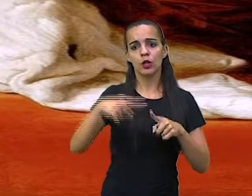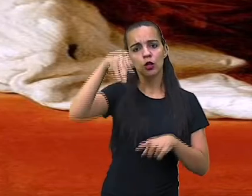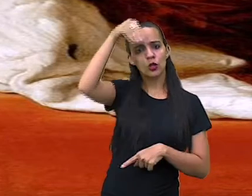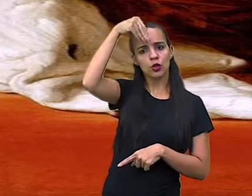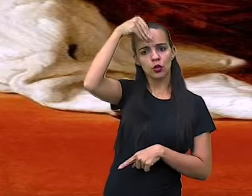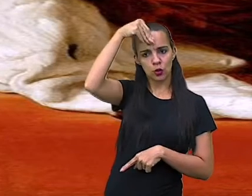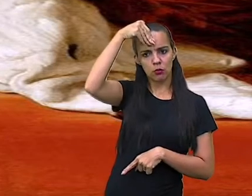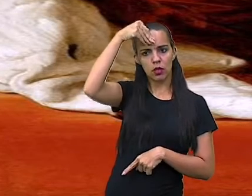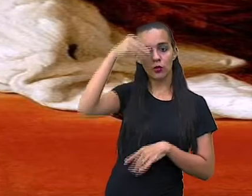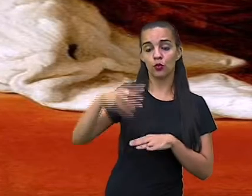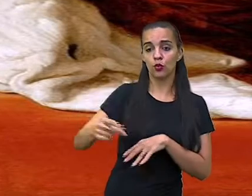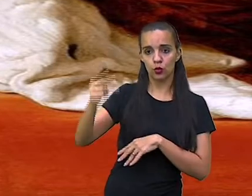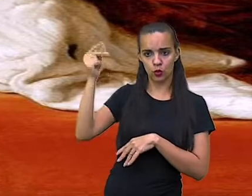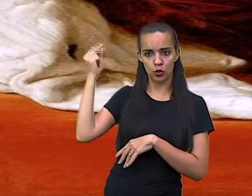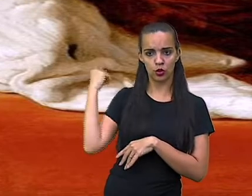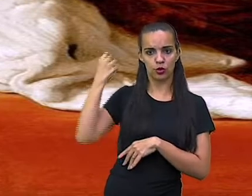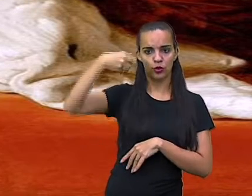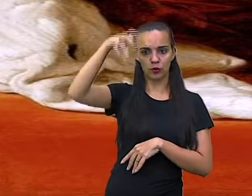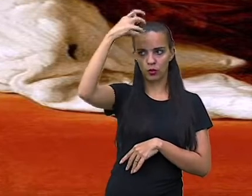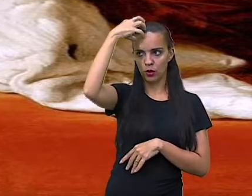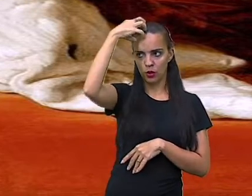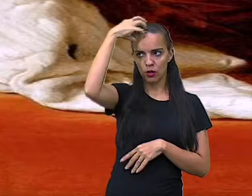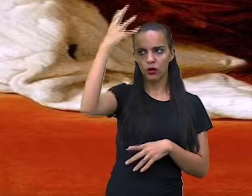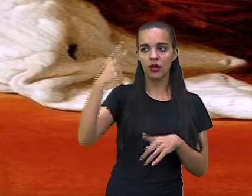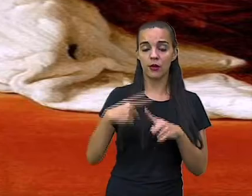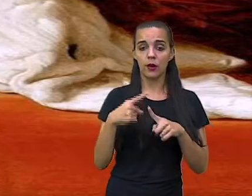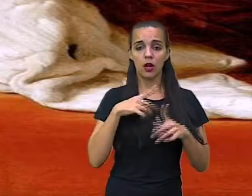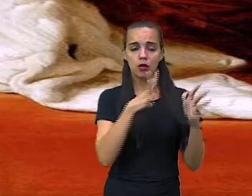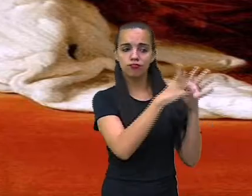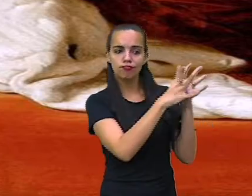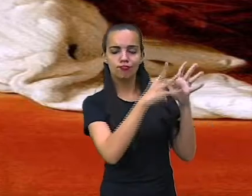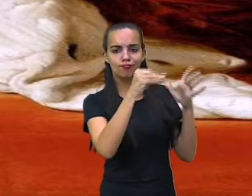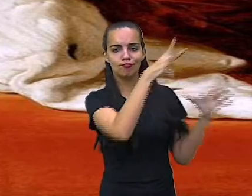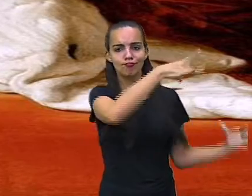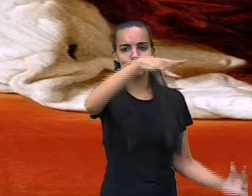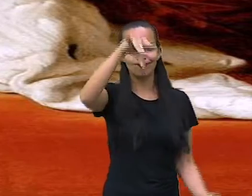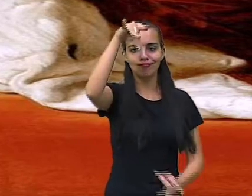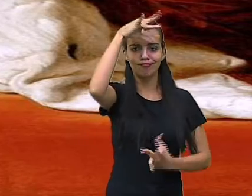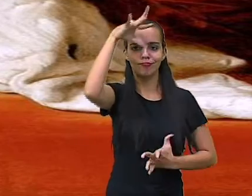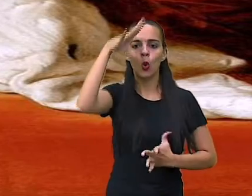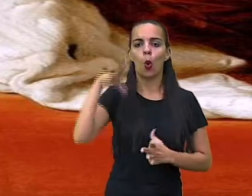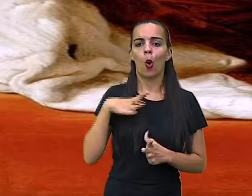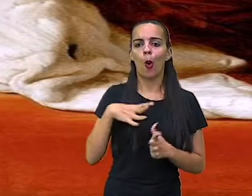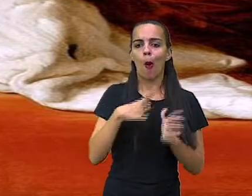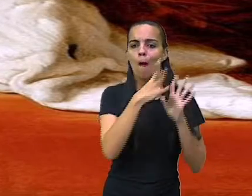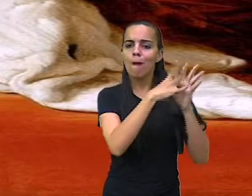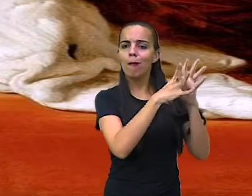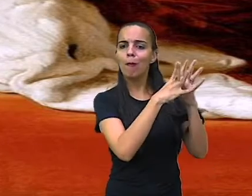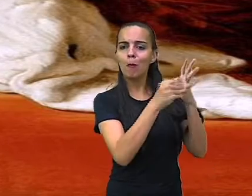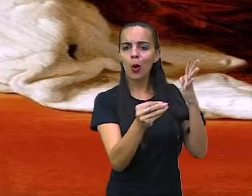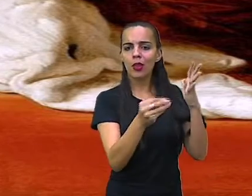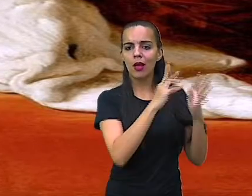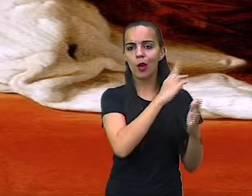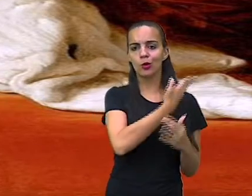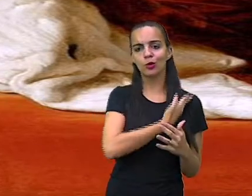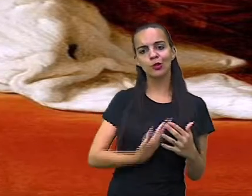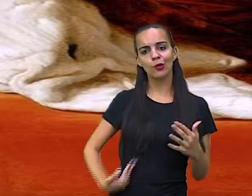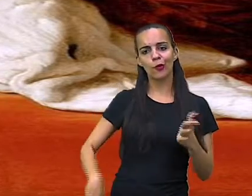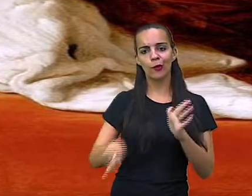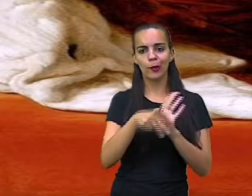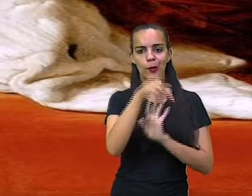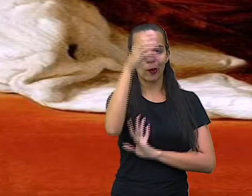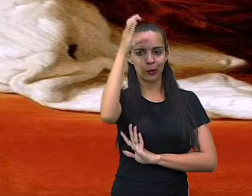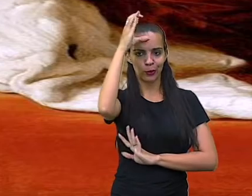antigo imperador. Ancorado na imagem do seu tio, ele ganhou as eleições